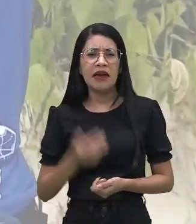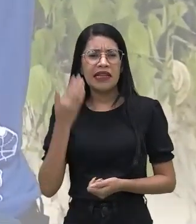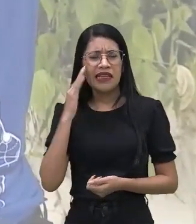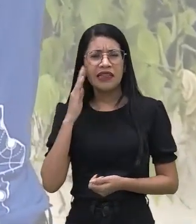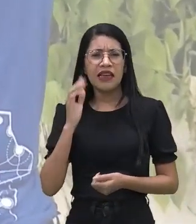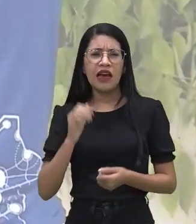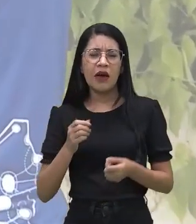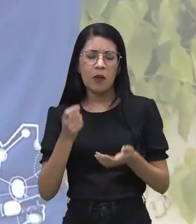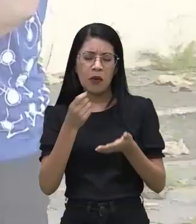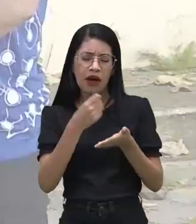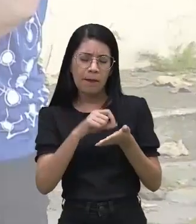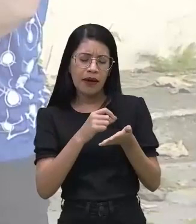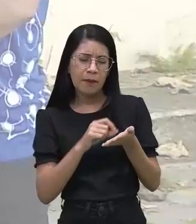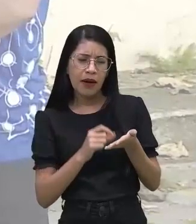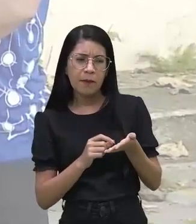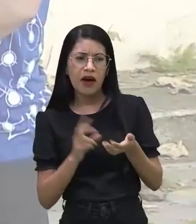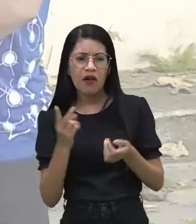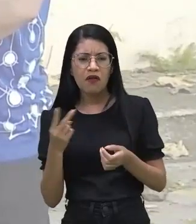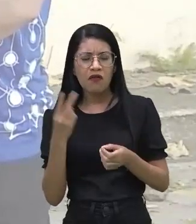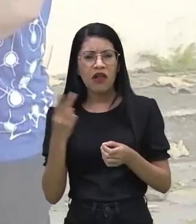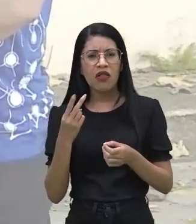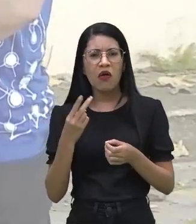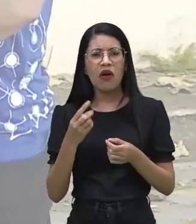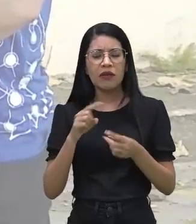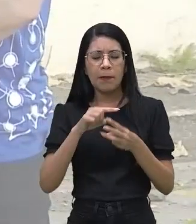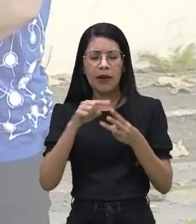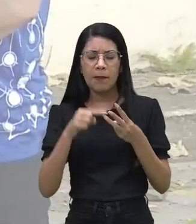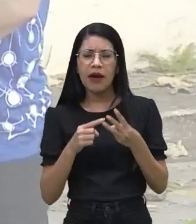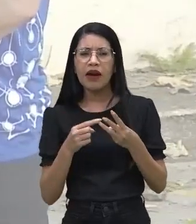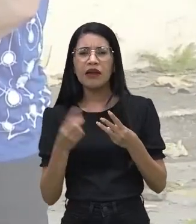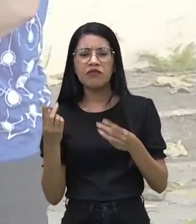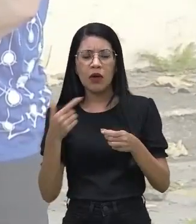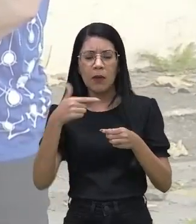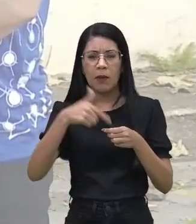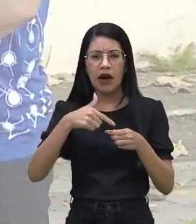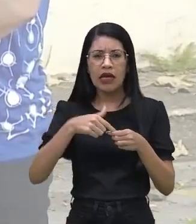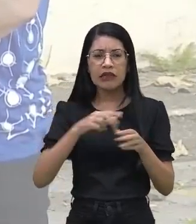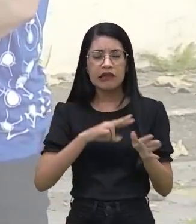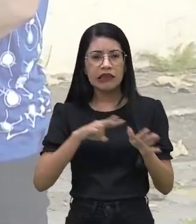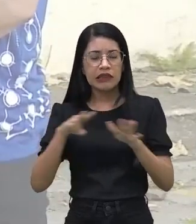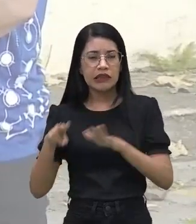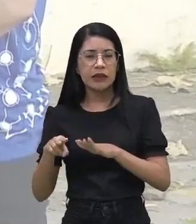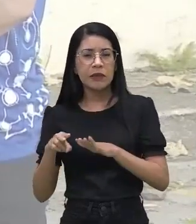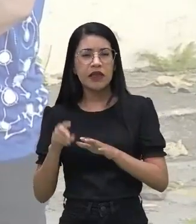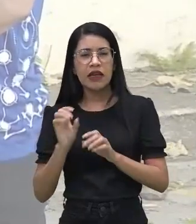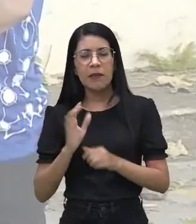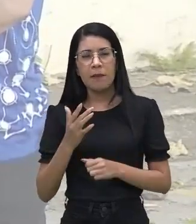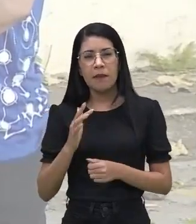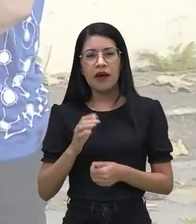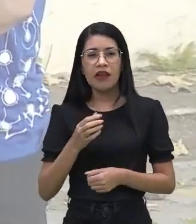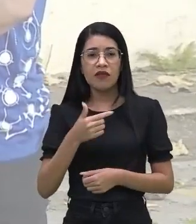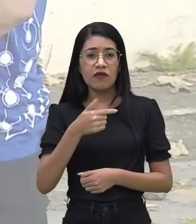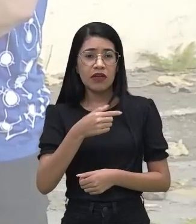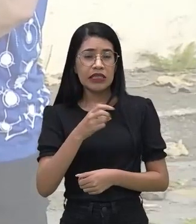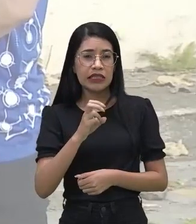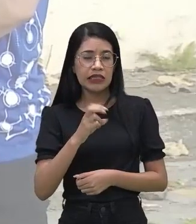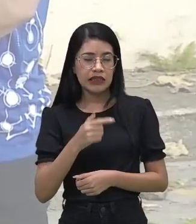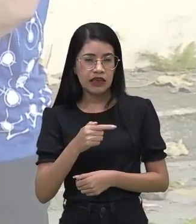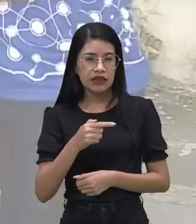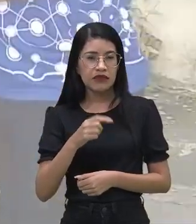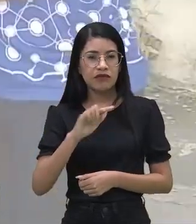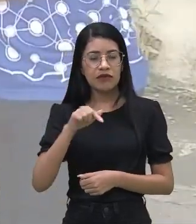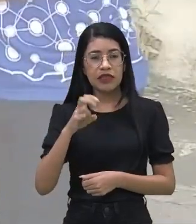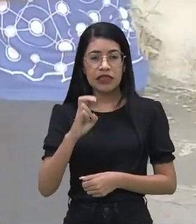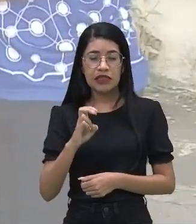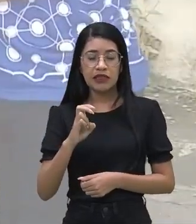fazendo umas anotações, meus 3 últimos gastos semanais, né? Foram 27,5